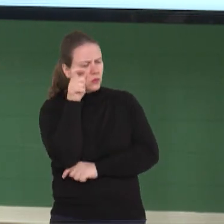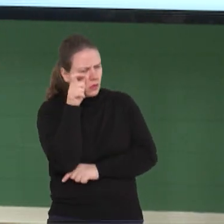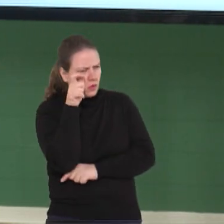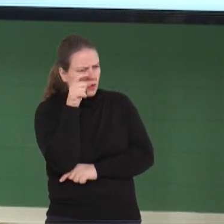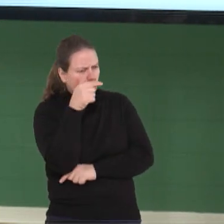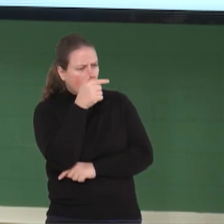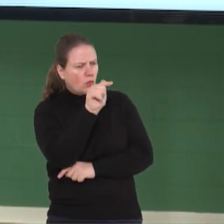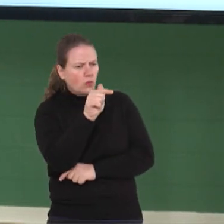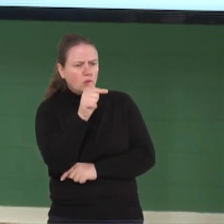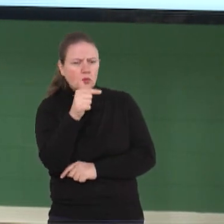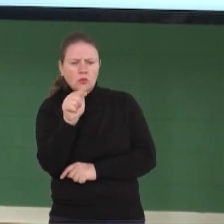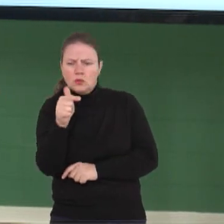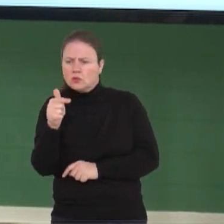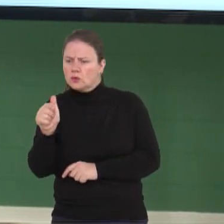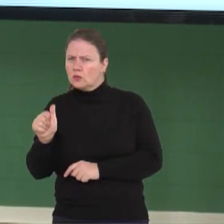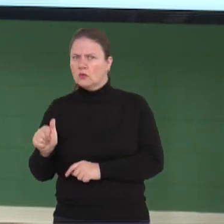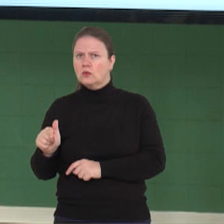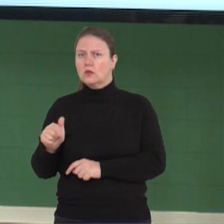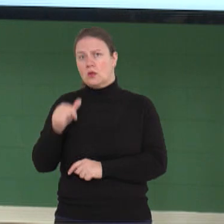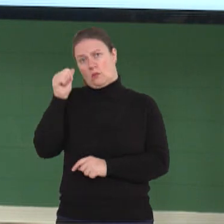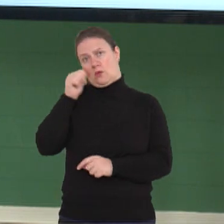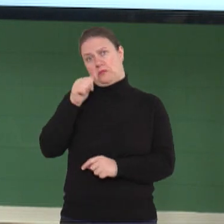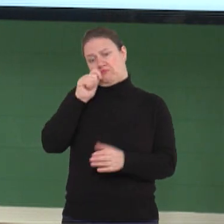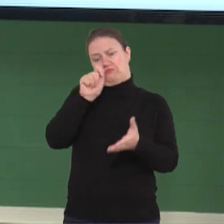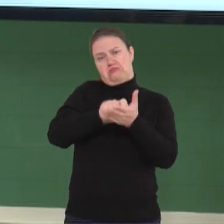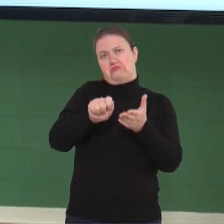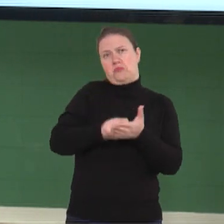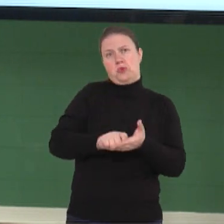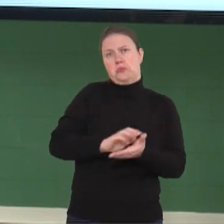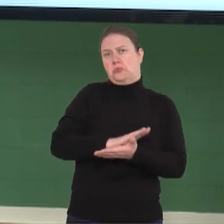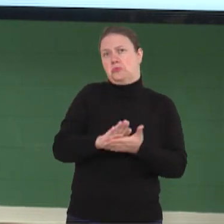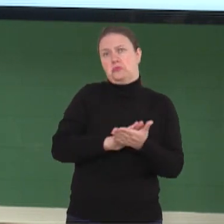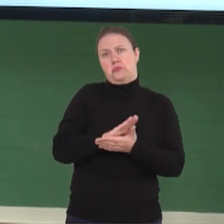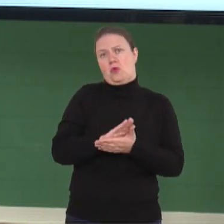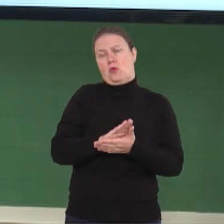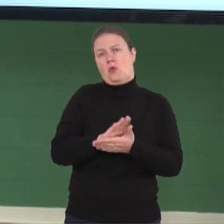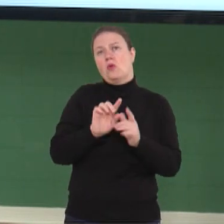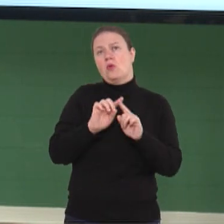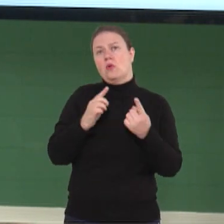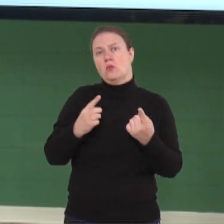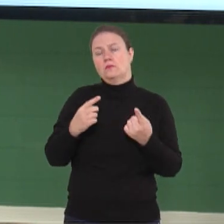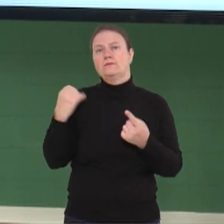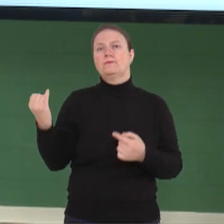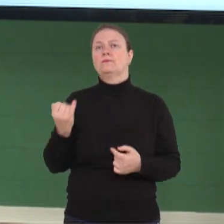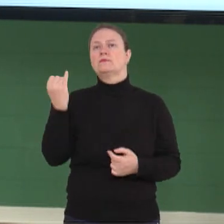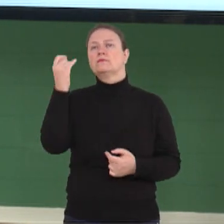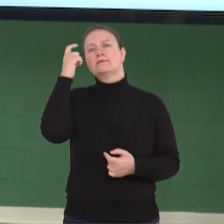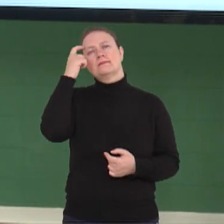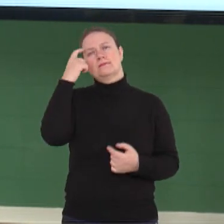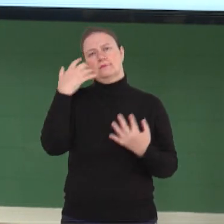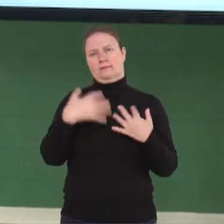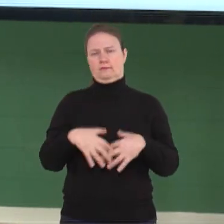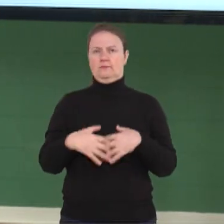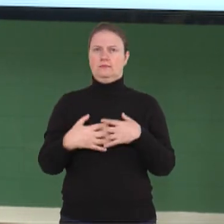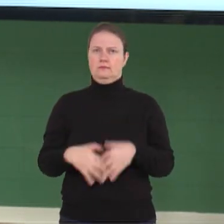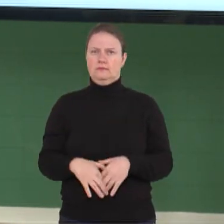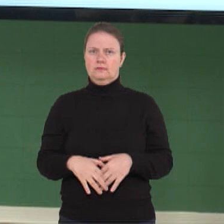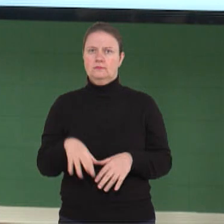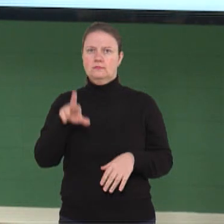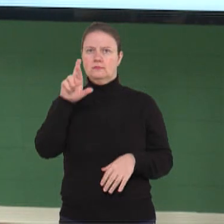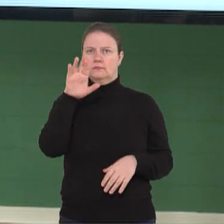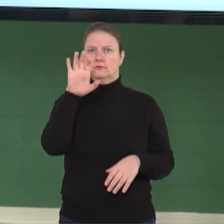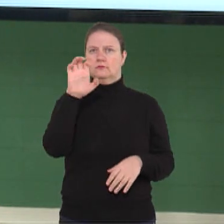encontrar outras questões que a Camila não abordou, né? Então, isso já é uma questão importante para a gente pensar. A resenha é um